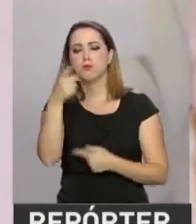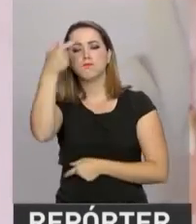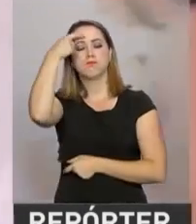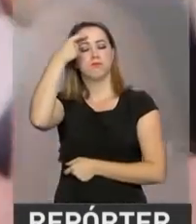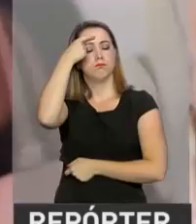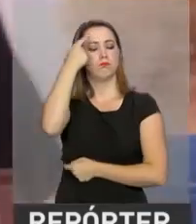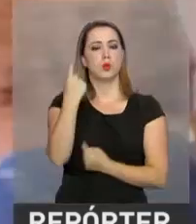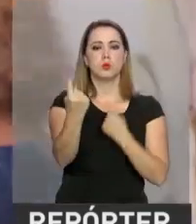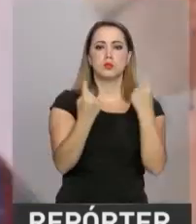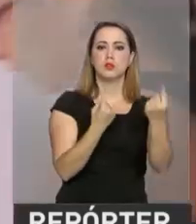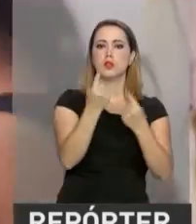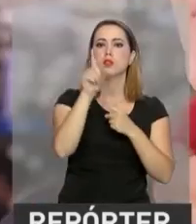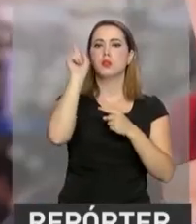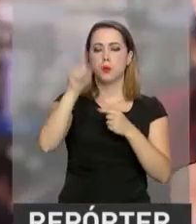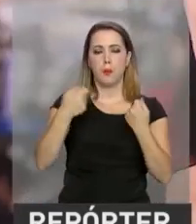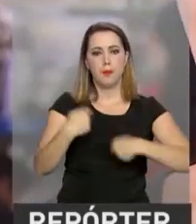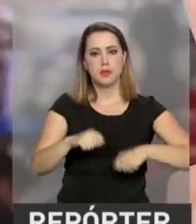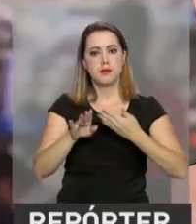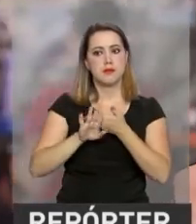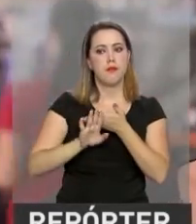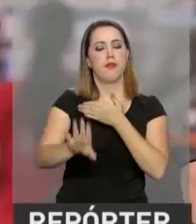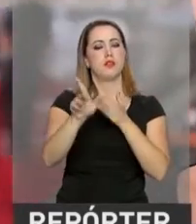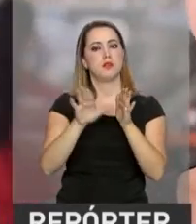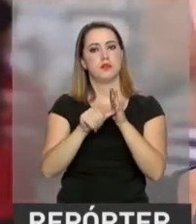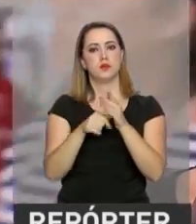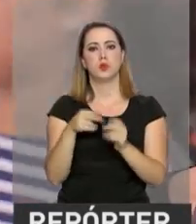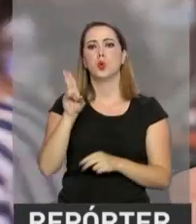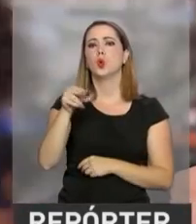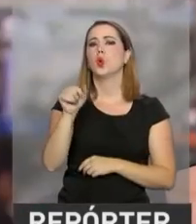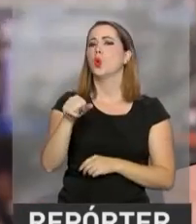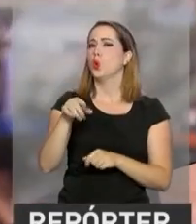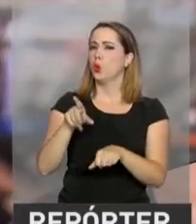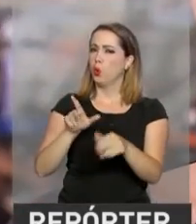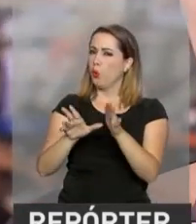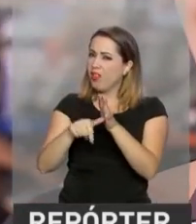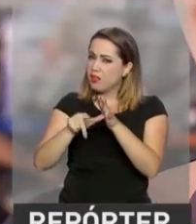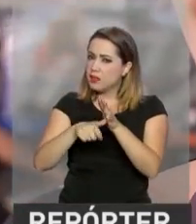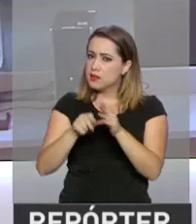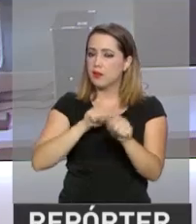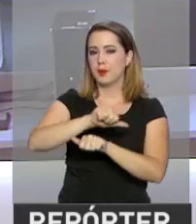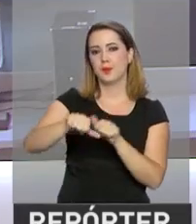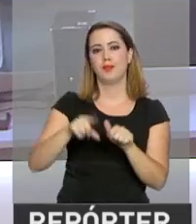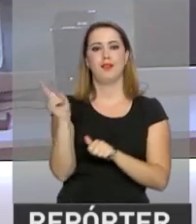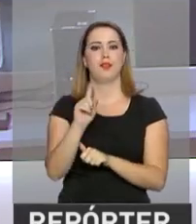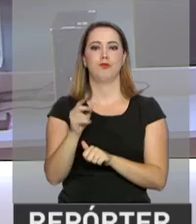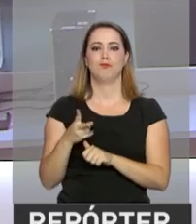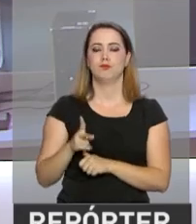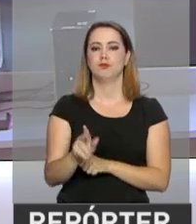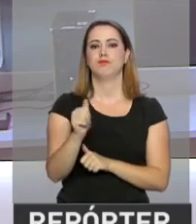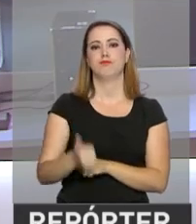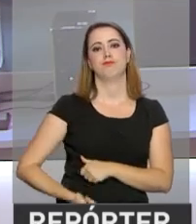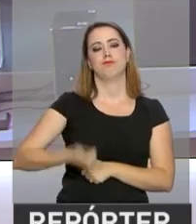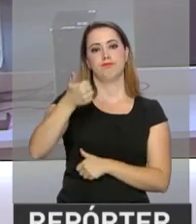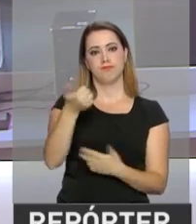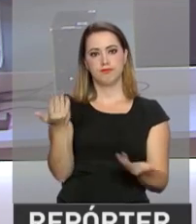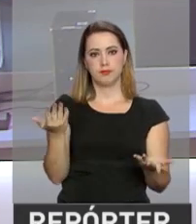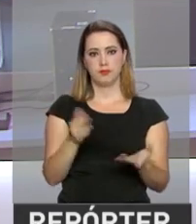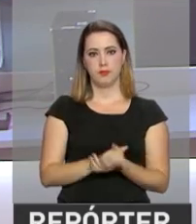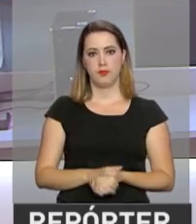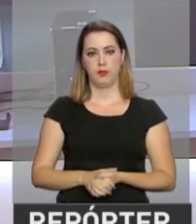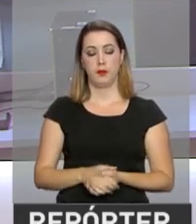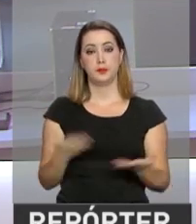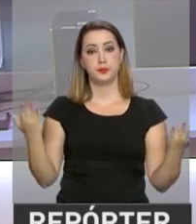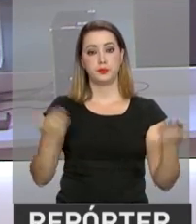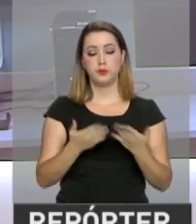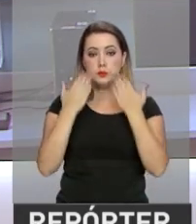que cada um é um combatente. Nunca é tarde para mudar. Para melhor, então, nossa, sempre. E esta edição do